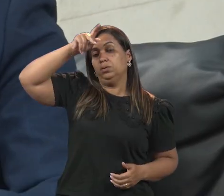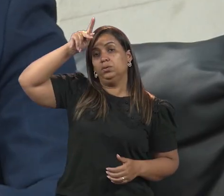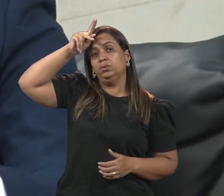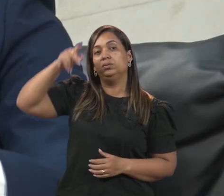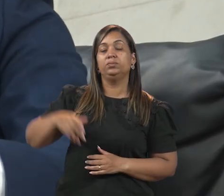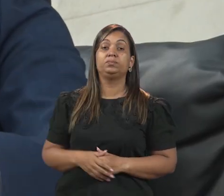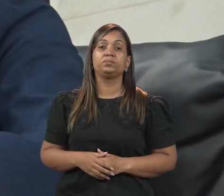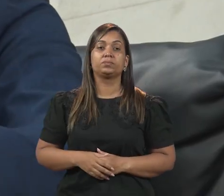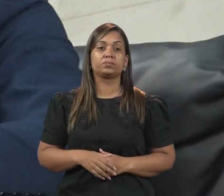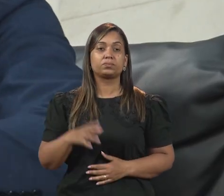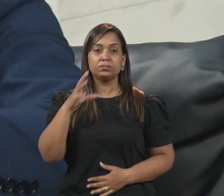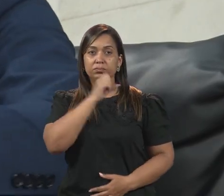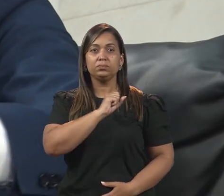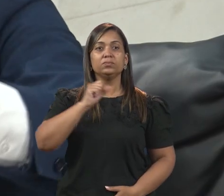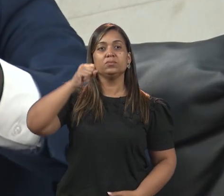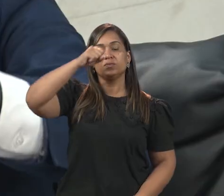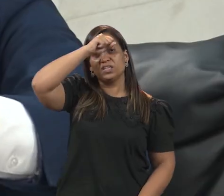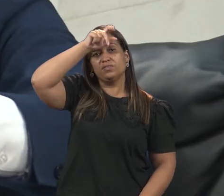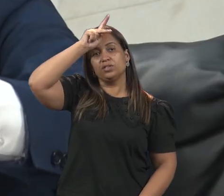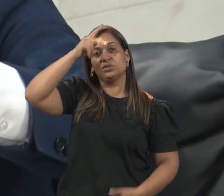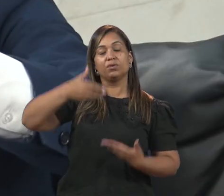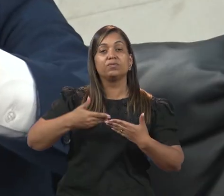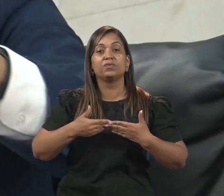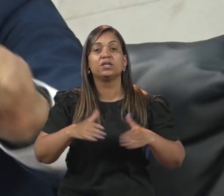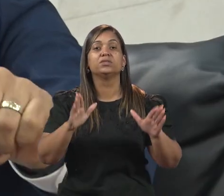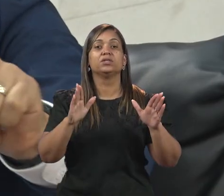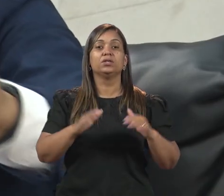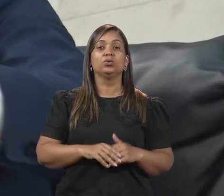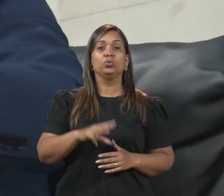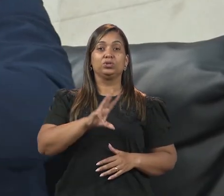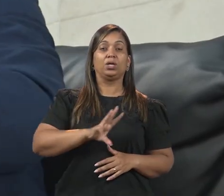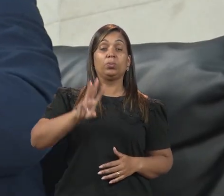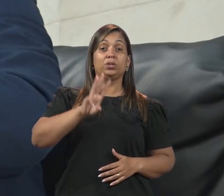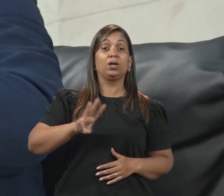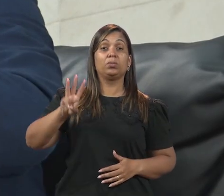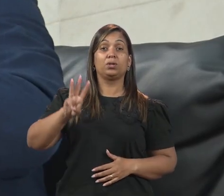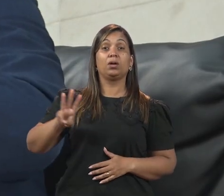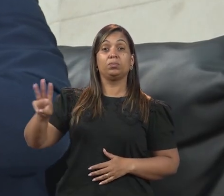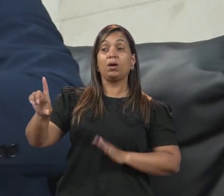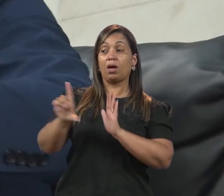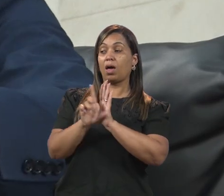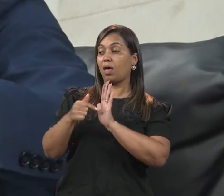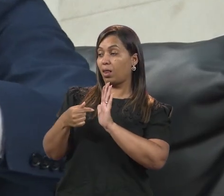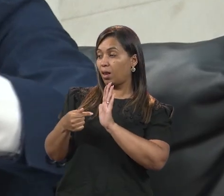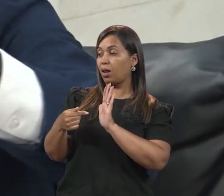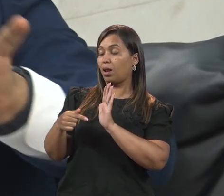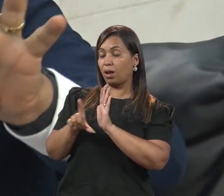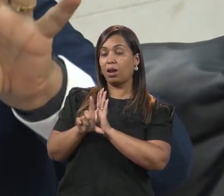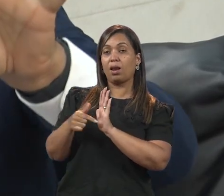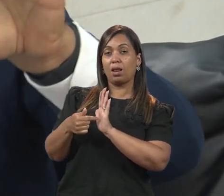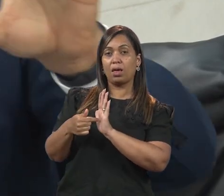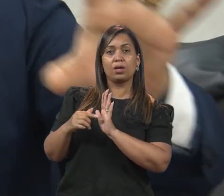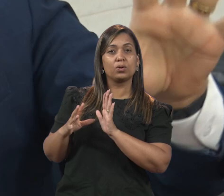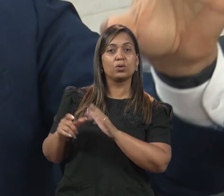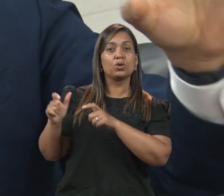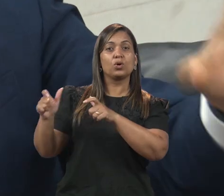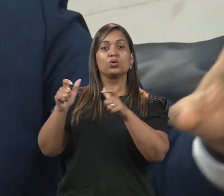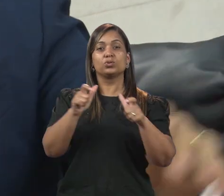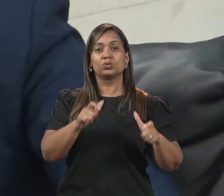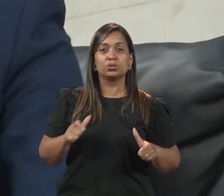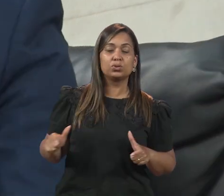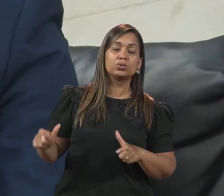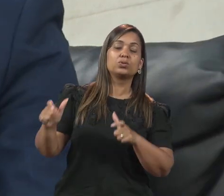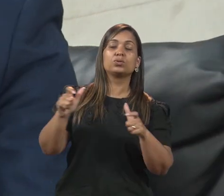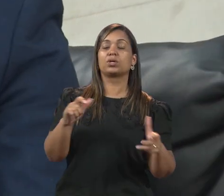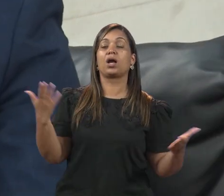que em breve o Executivo vai estar lançando um site também contendo a nossa lei, um site com os pontos turísticos da